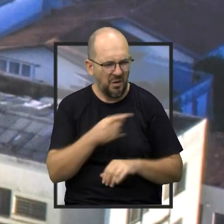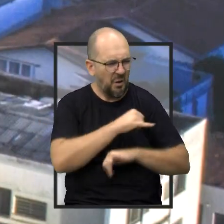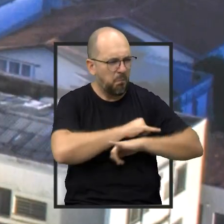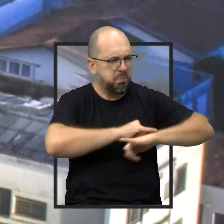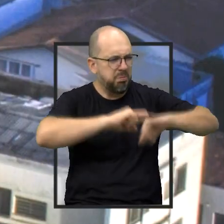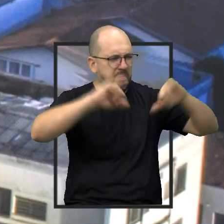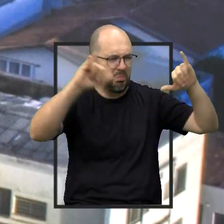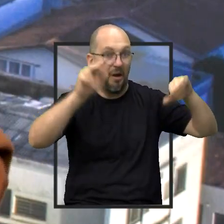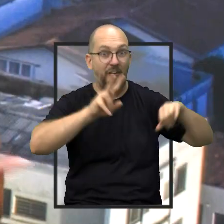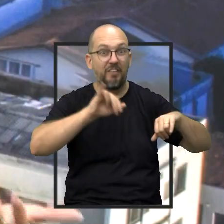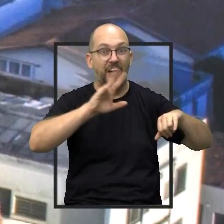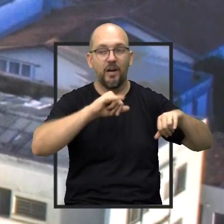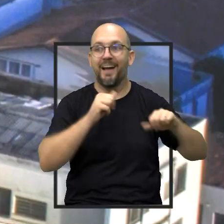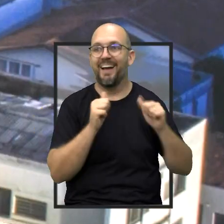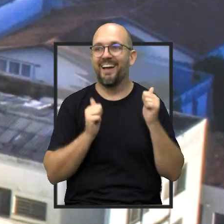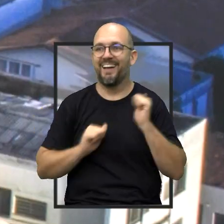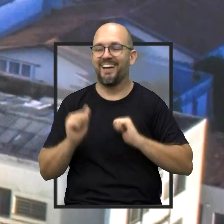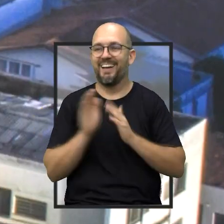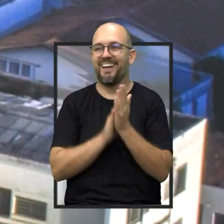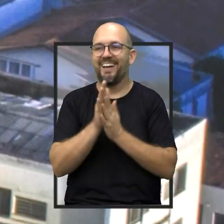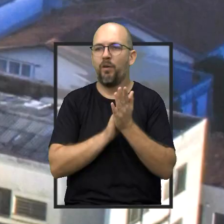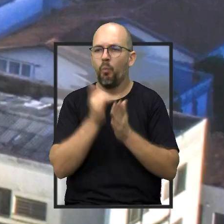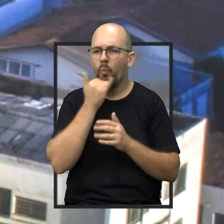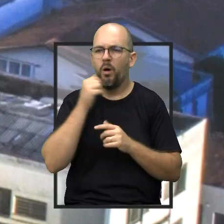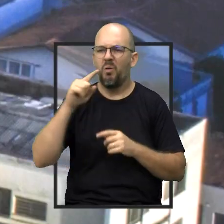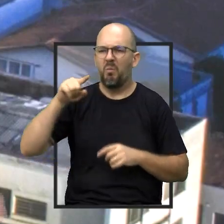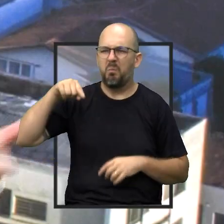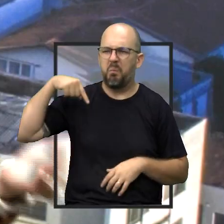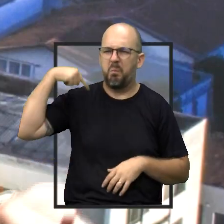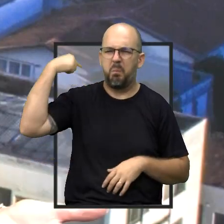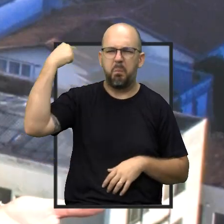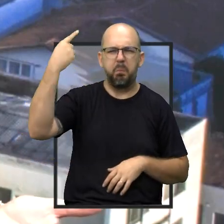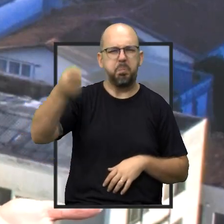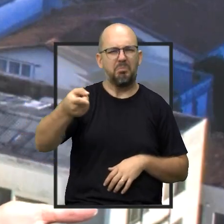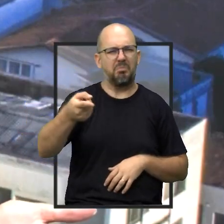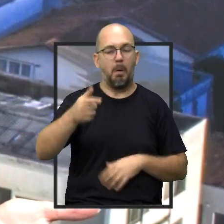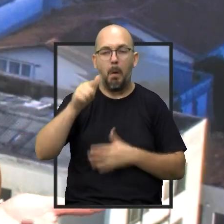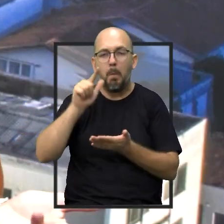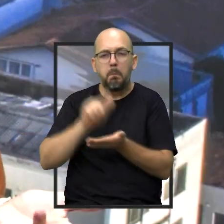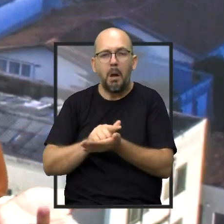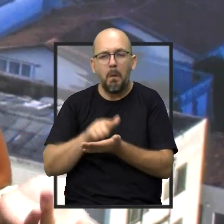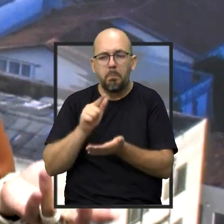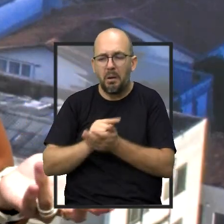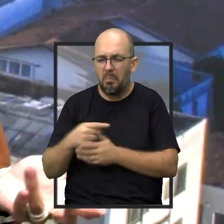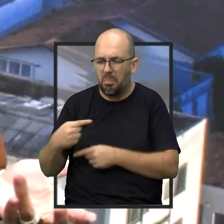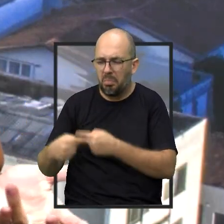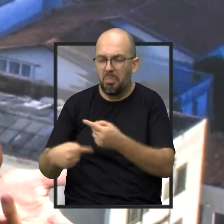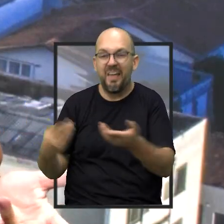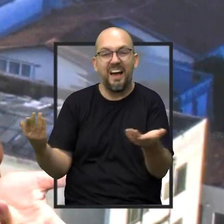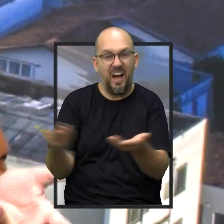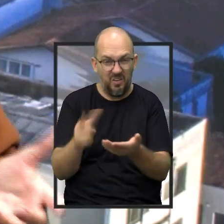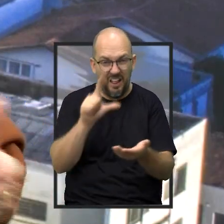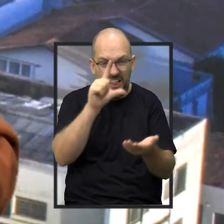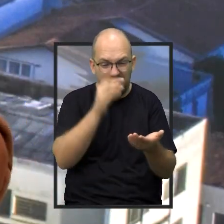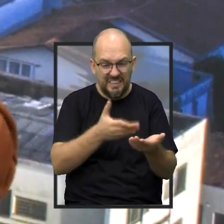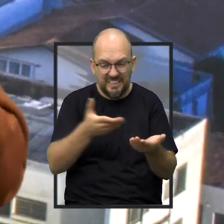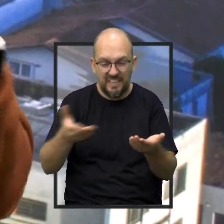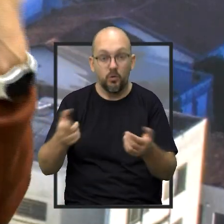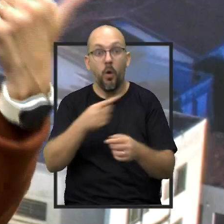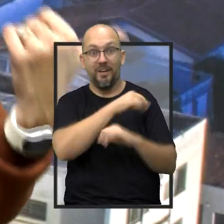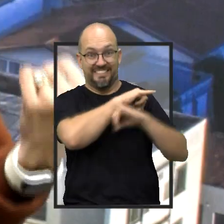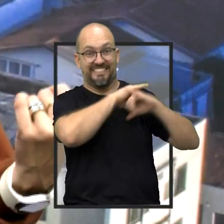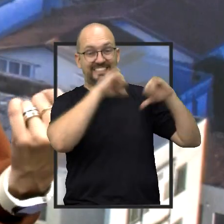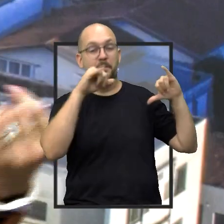sem planejar. Gerou expectativa na população. E nada saiu do papel. Agora vai licitar algo que